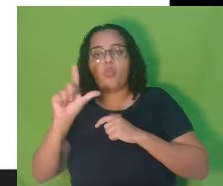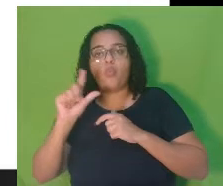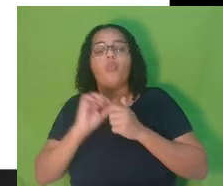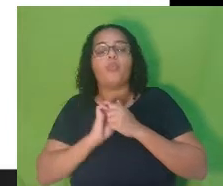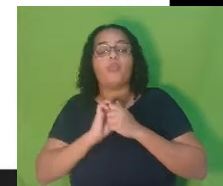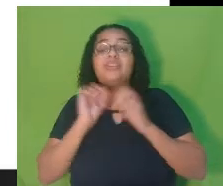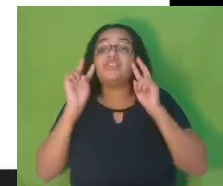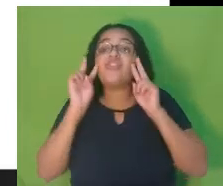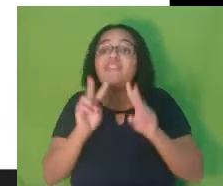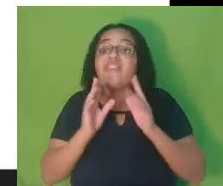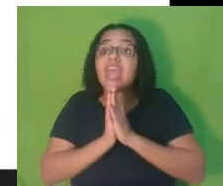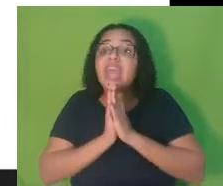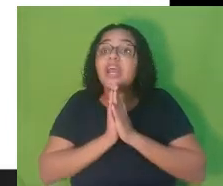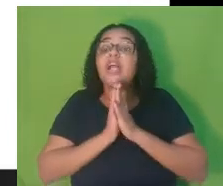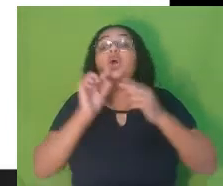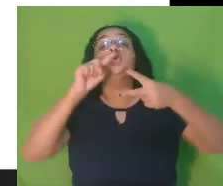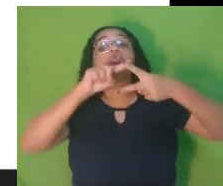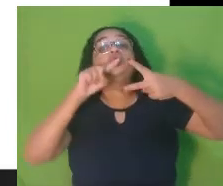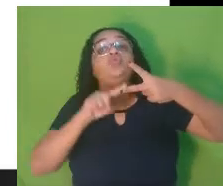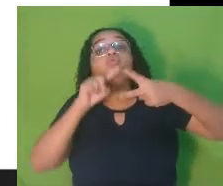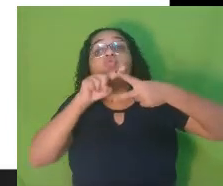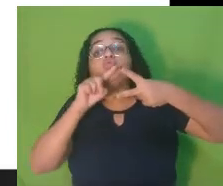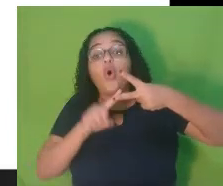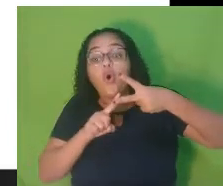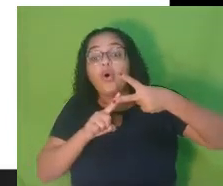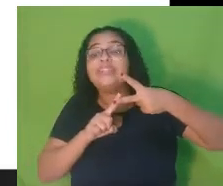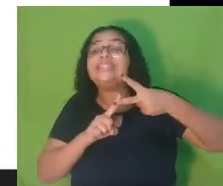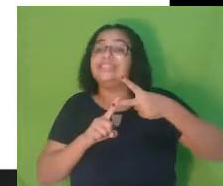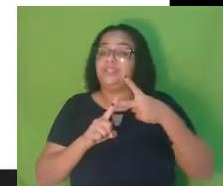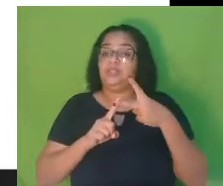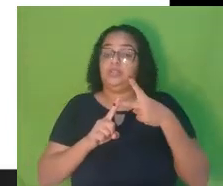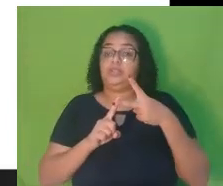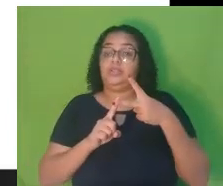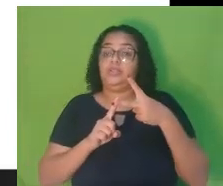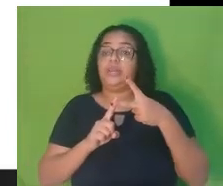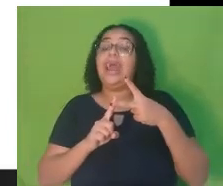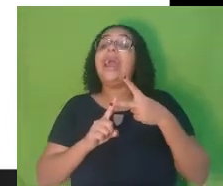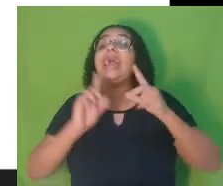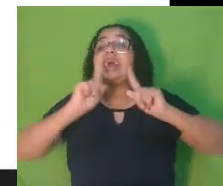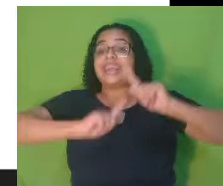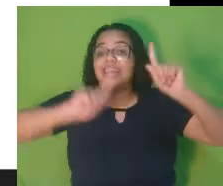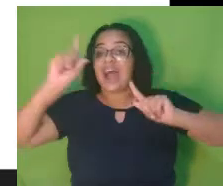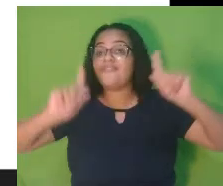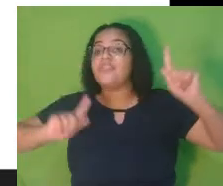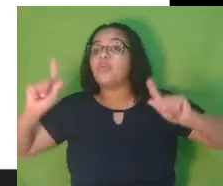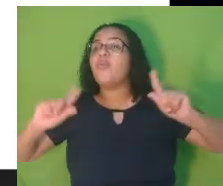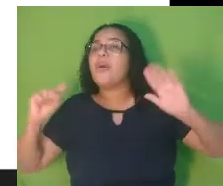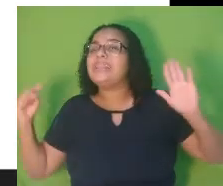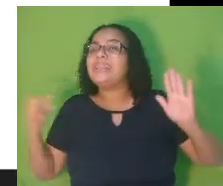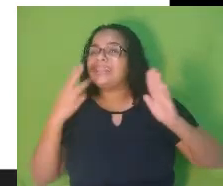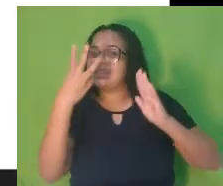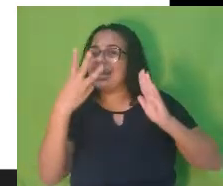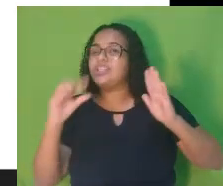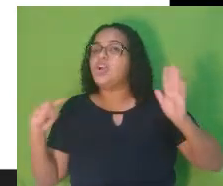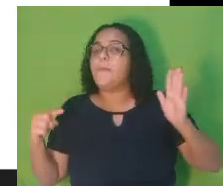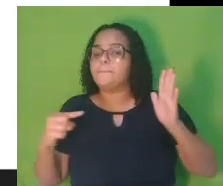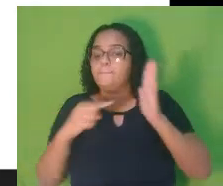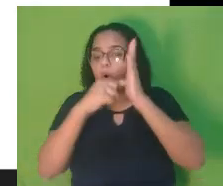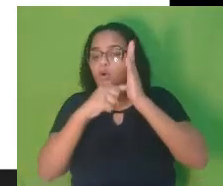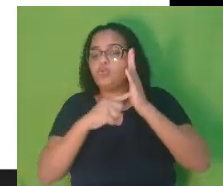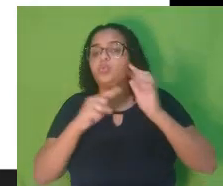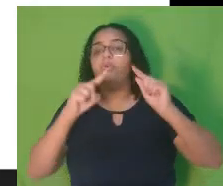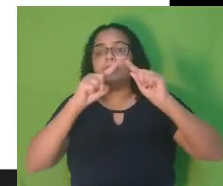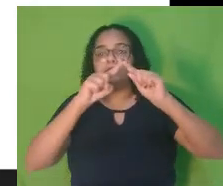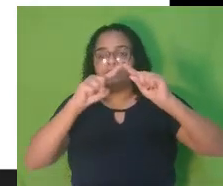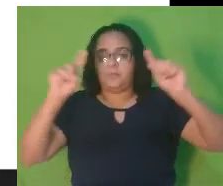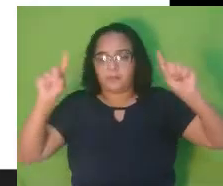né, a gente vê que esses dois gráficos eles se intersectam em 3 pontos, né? Esse